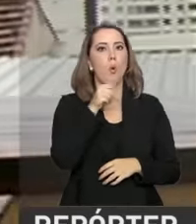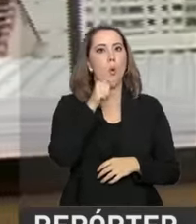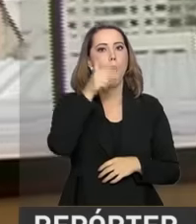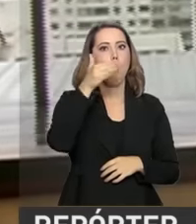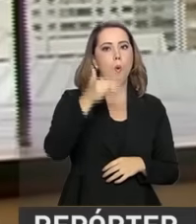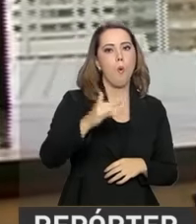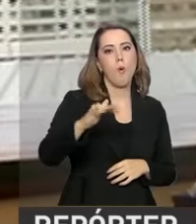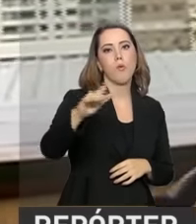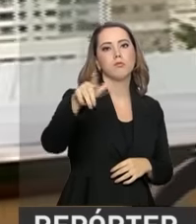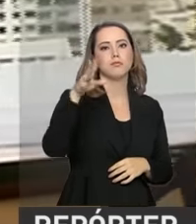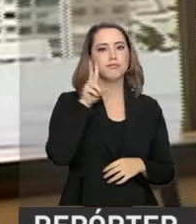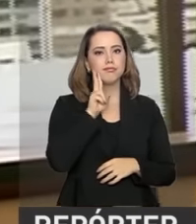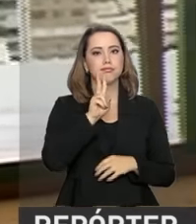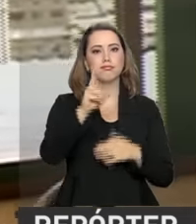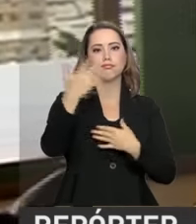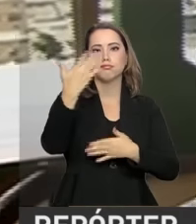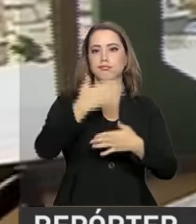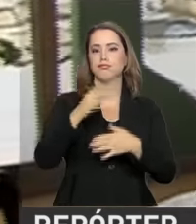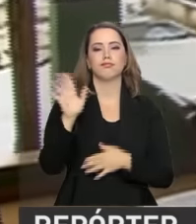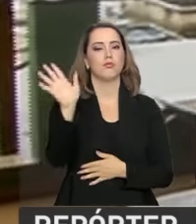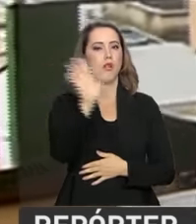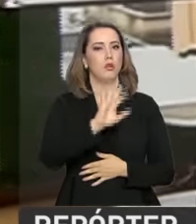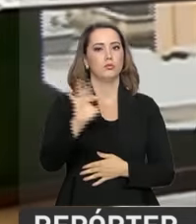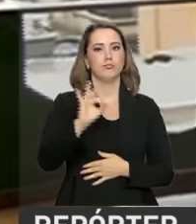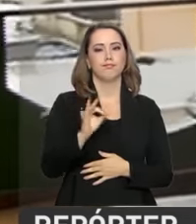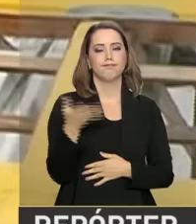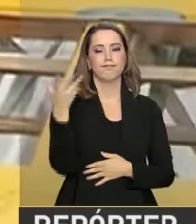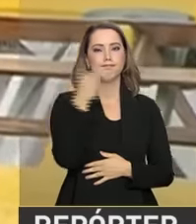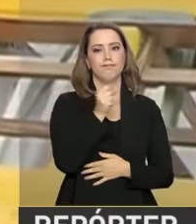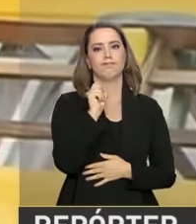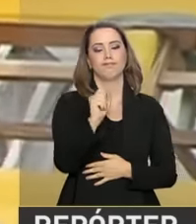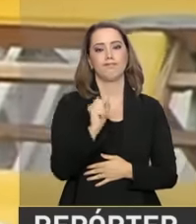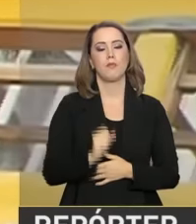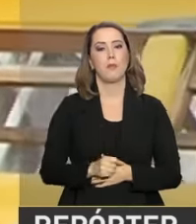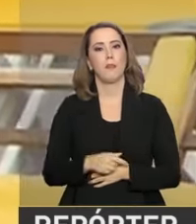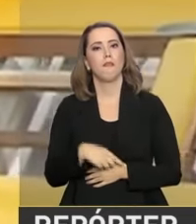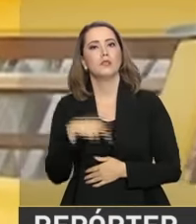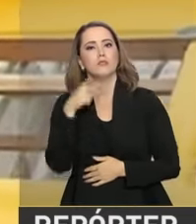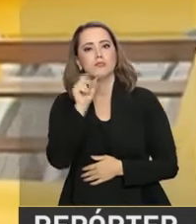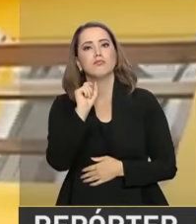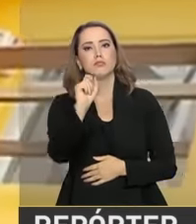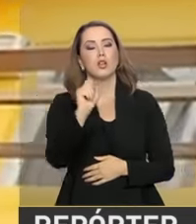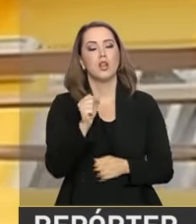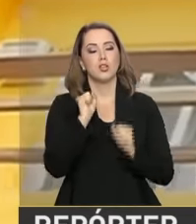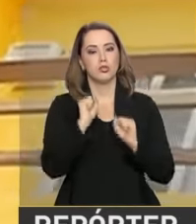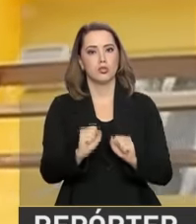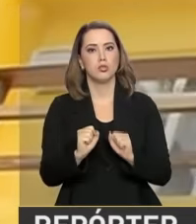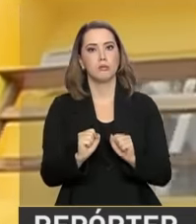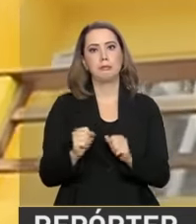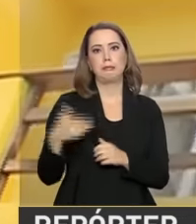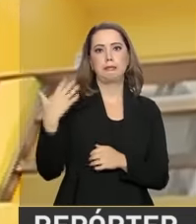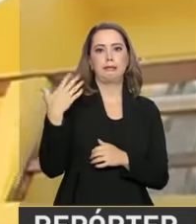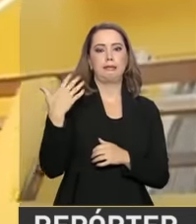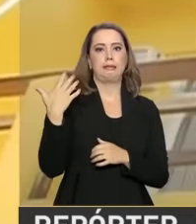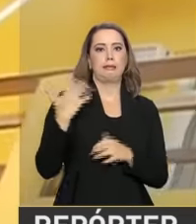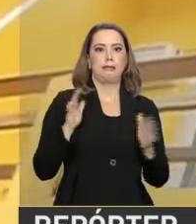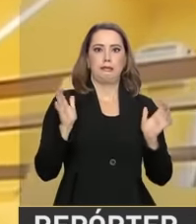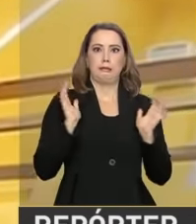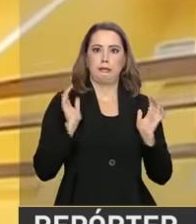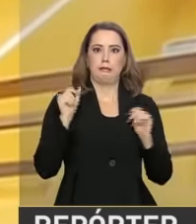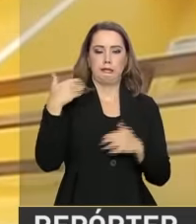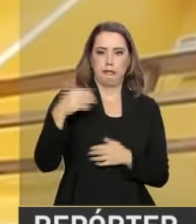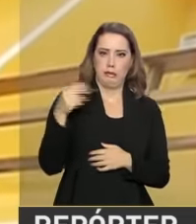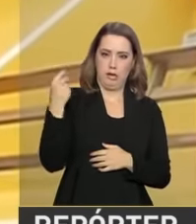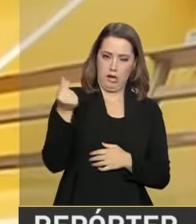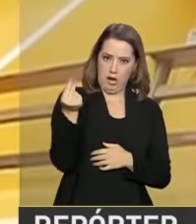adiante sem prédios e Construções na frente para atrapalhar quem acha que se hospedar aqui é uma fortuna se impressiona